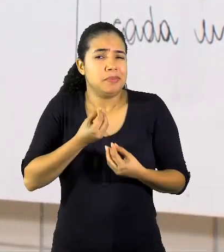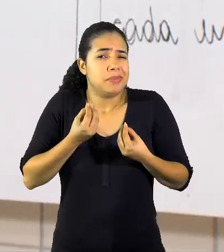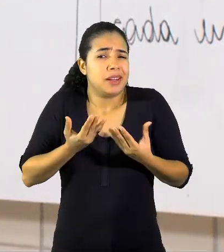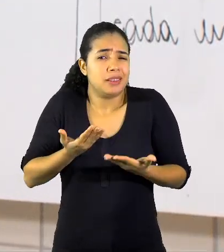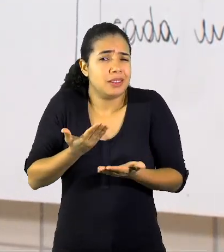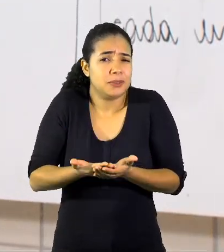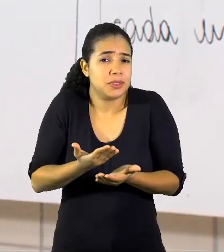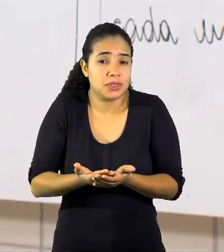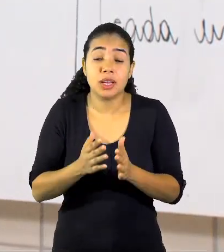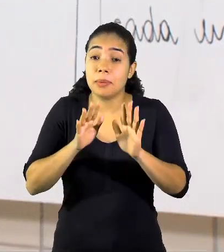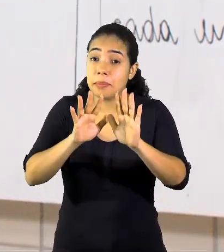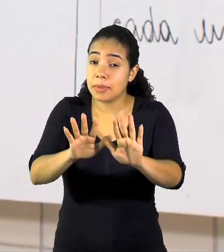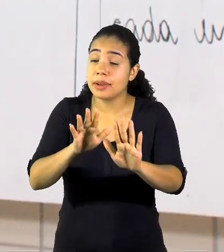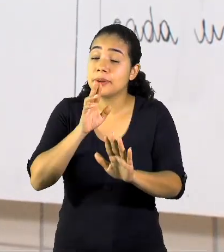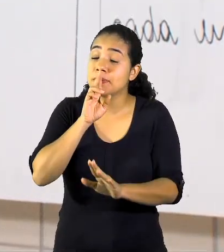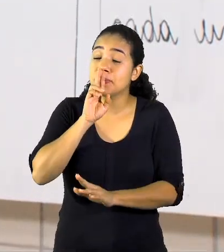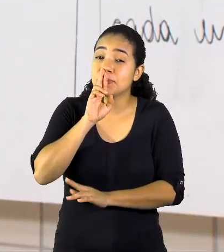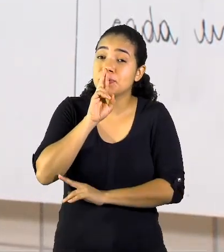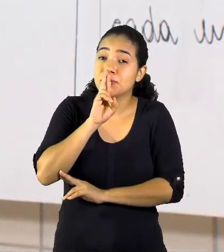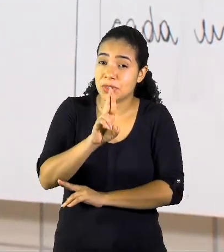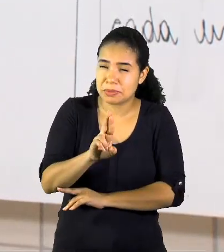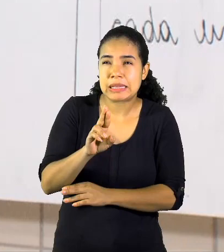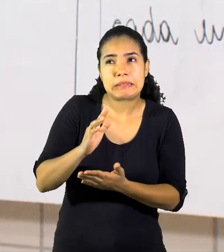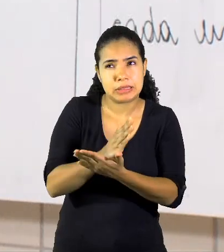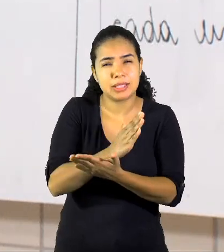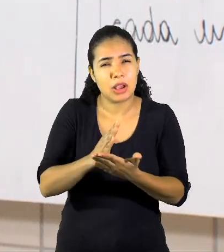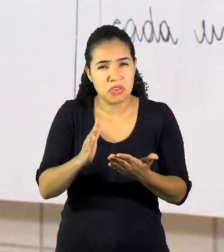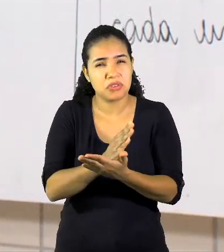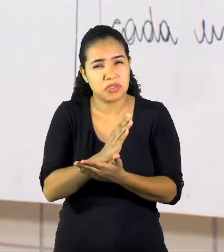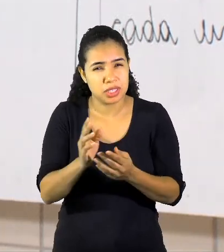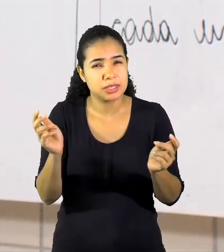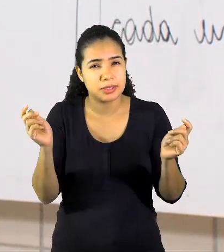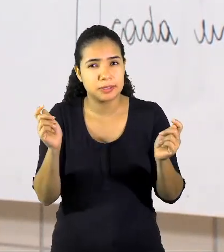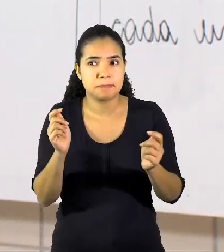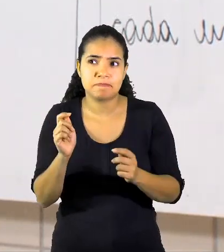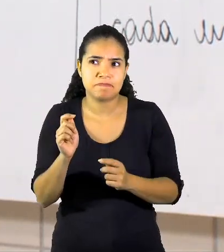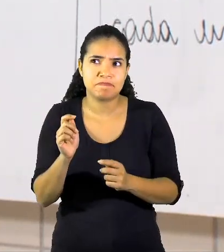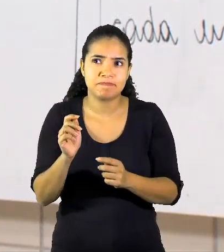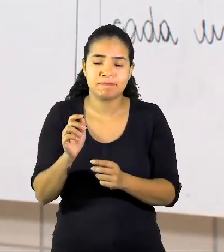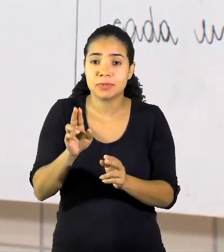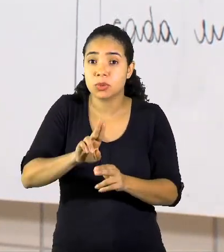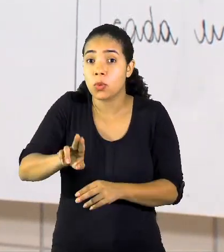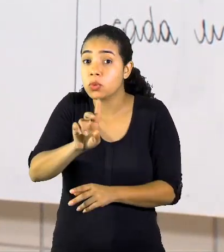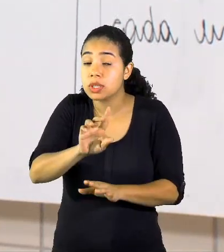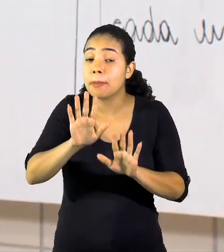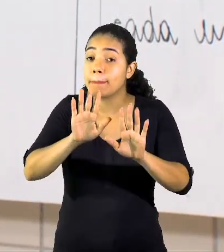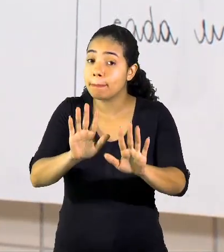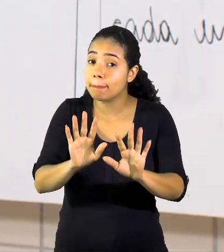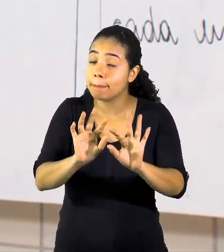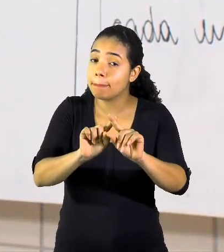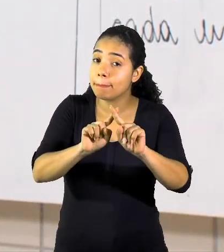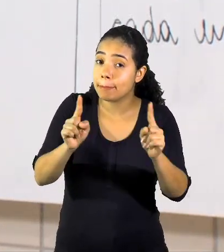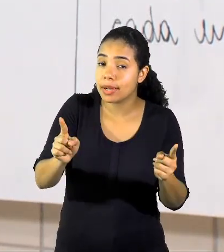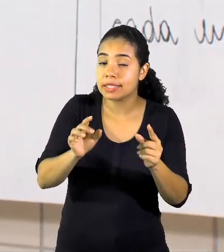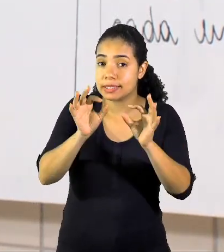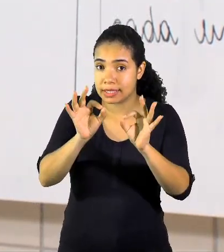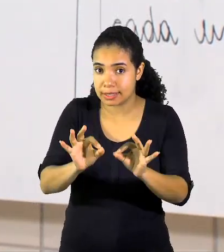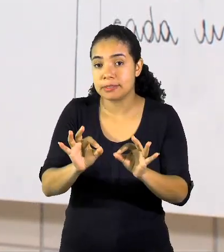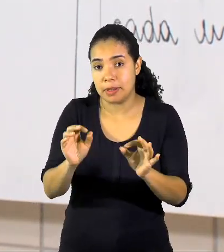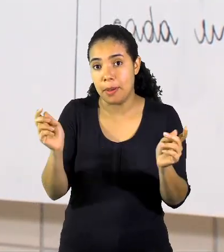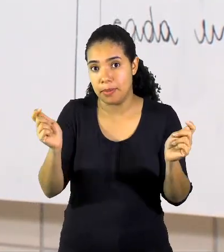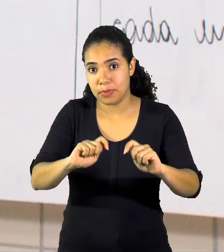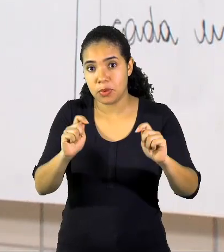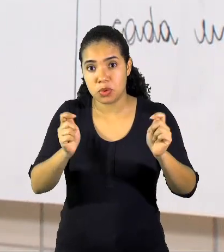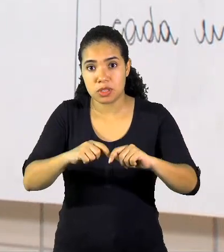já te respondo que talvez você possa até não utilizar, mas eu te garanto que a chance de